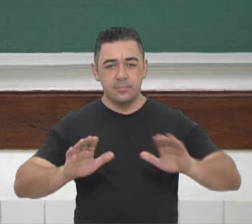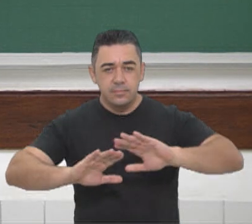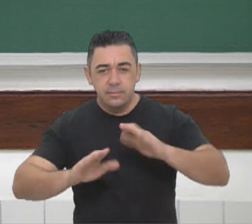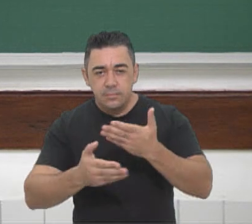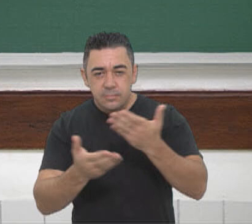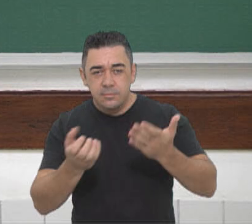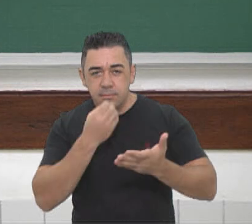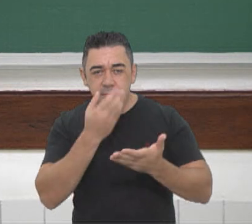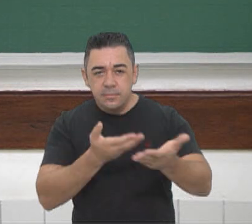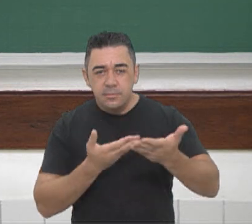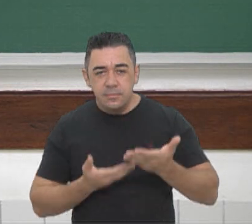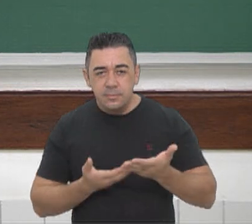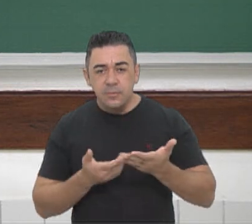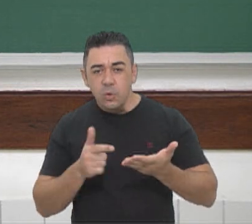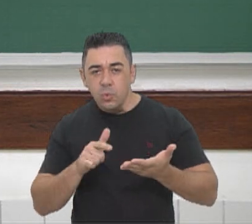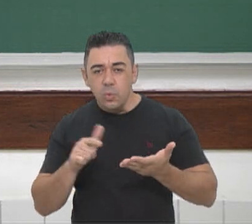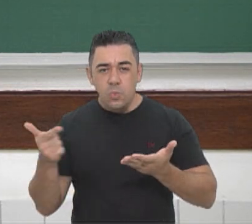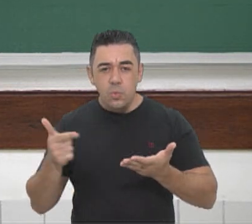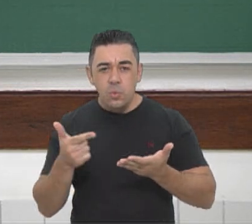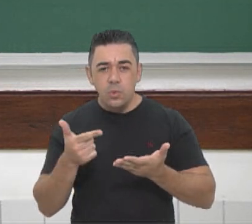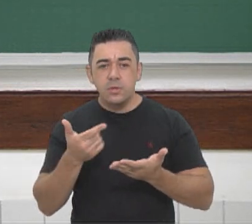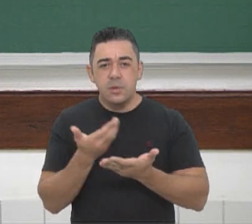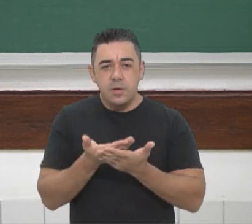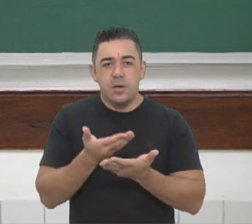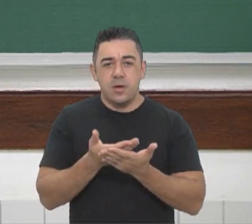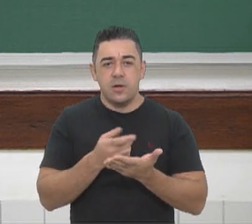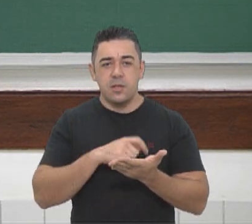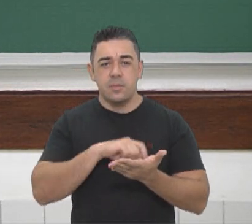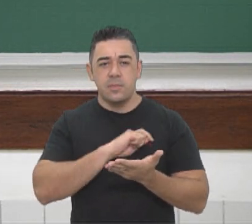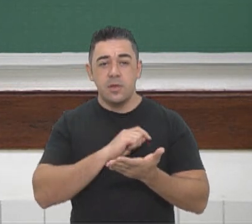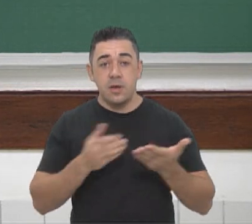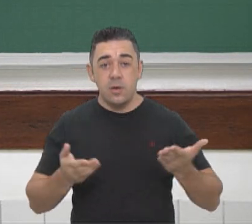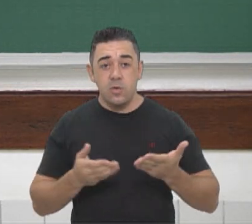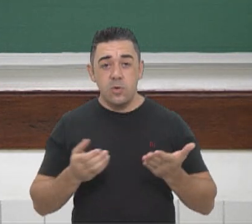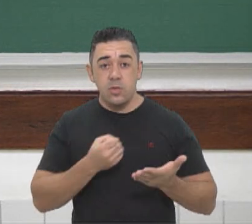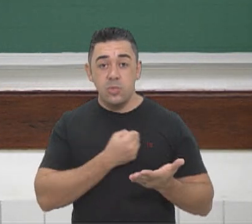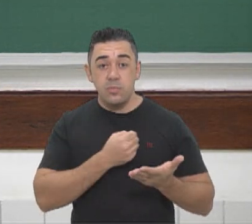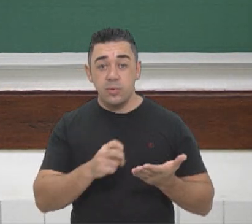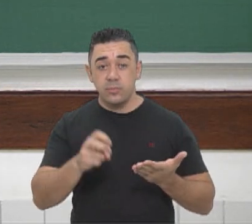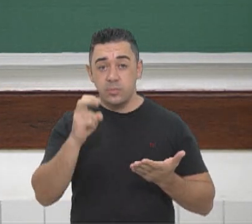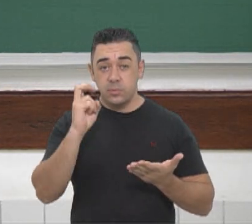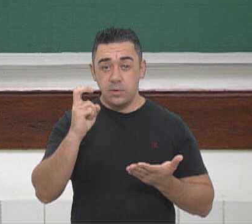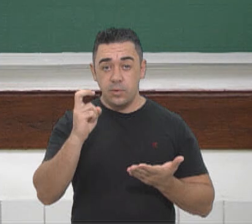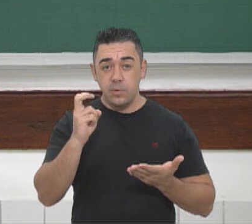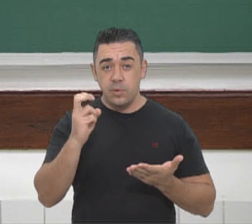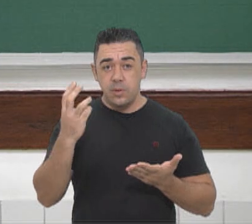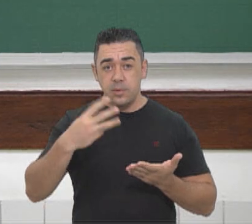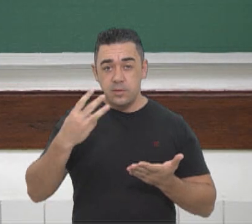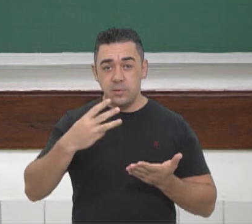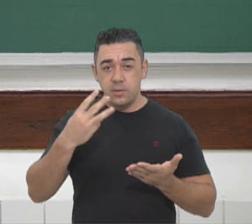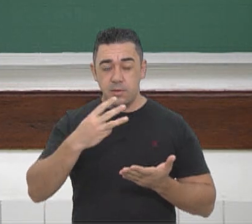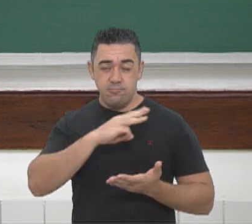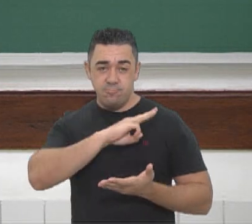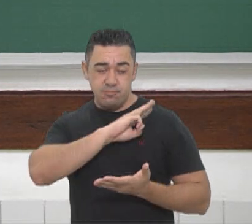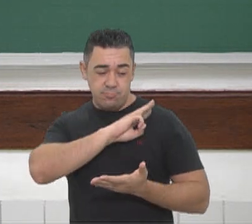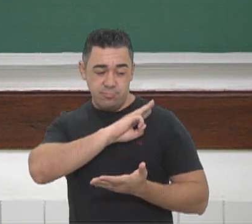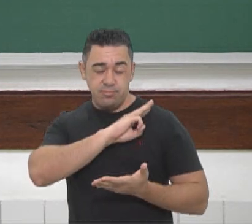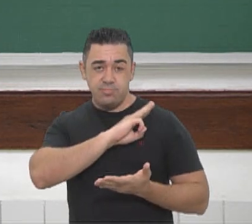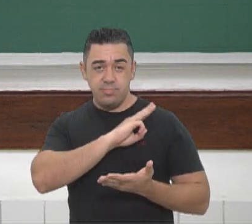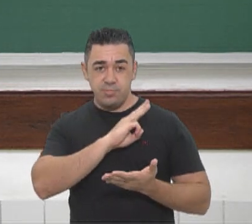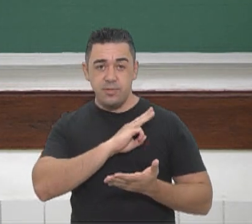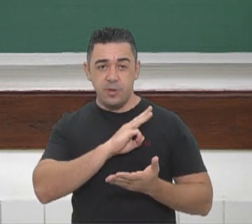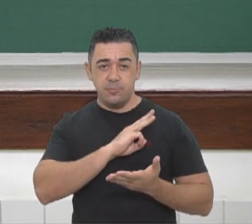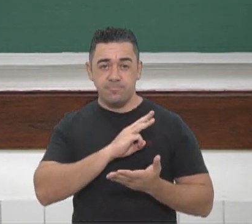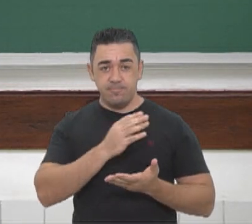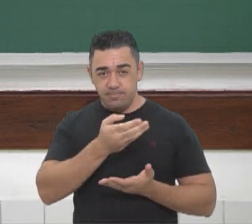Hola, bienvenidos. Otra clase de español, ¿no? Esa es la clase de número 5, terceiro ano de la enseñanza secundária. Tudo